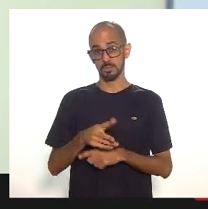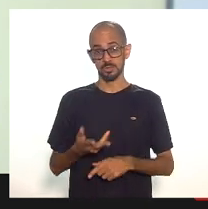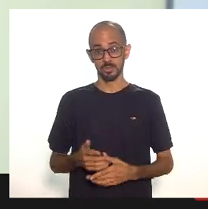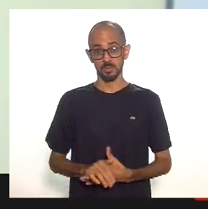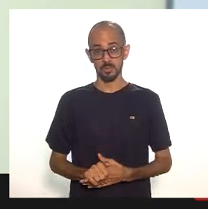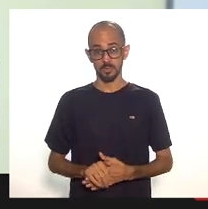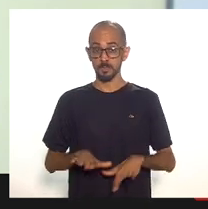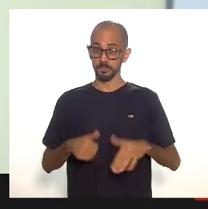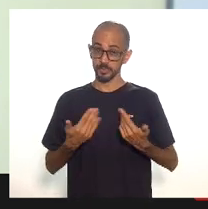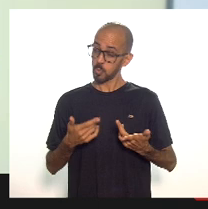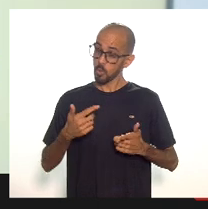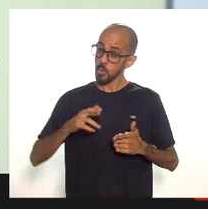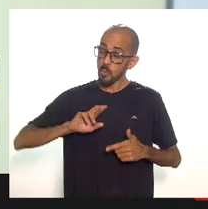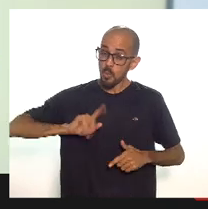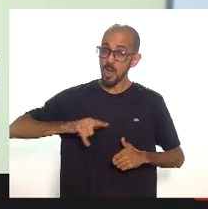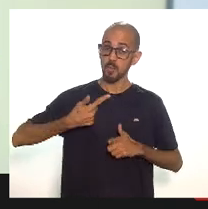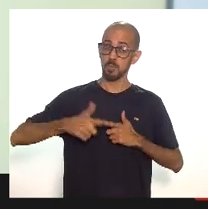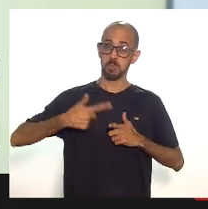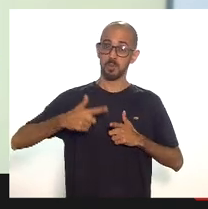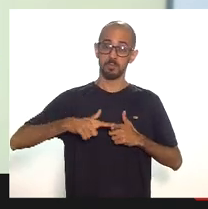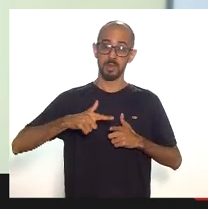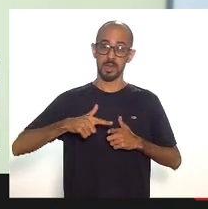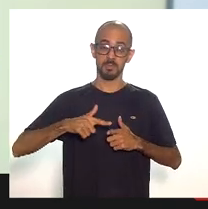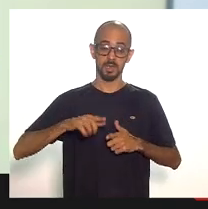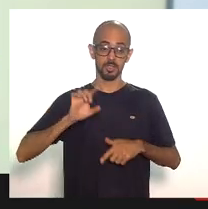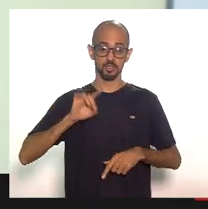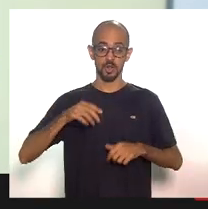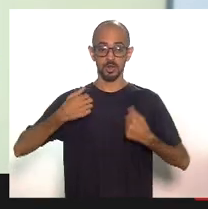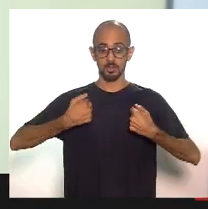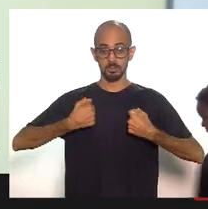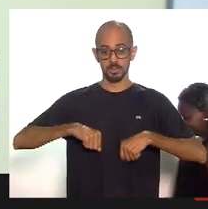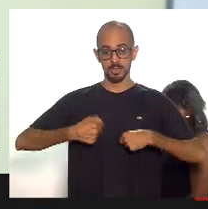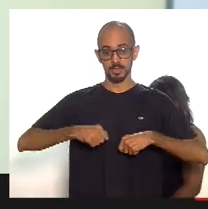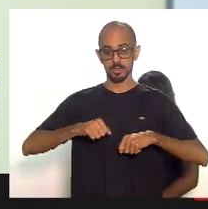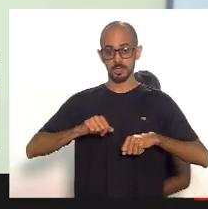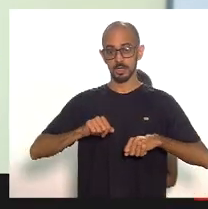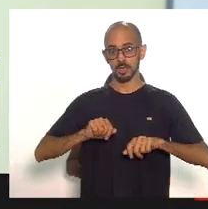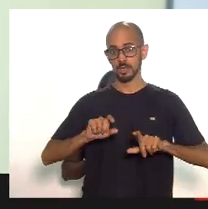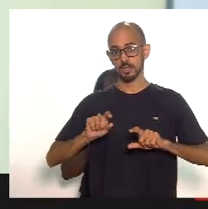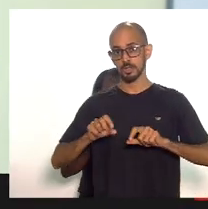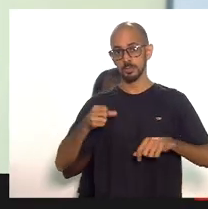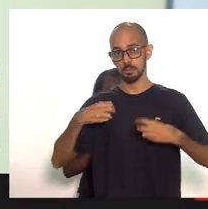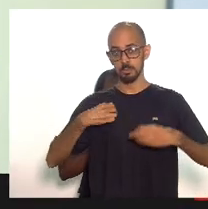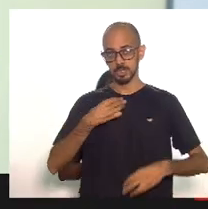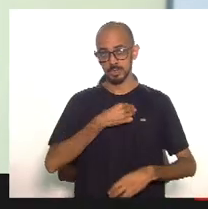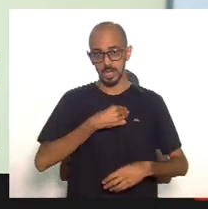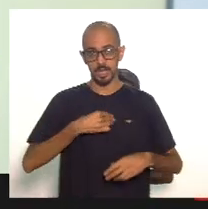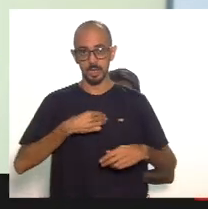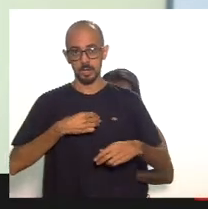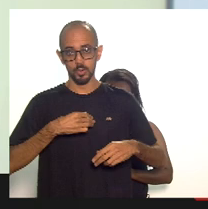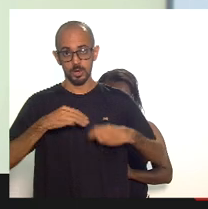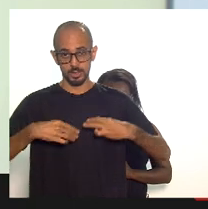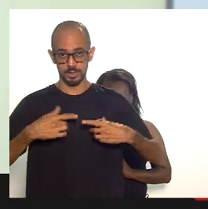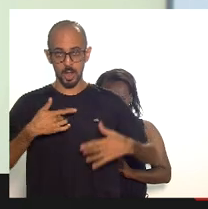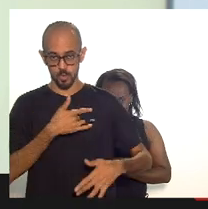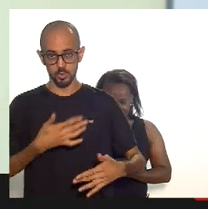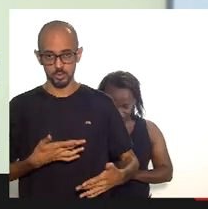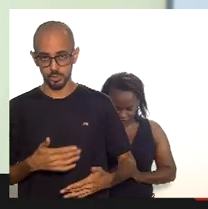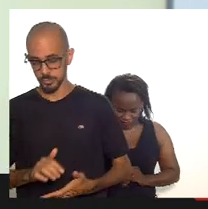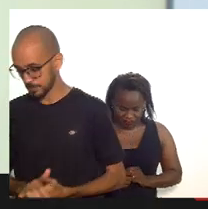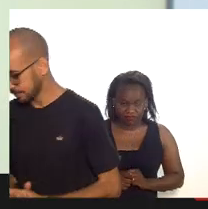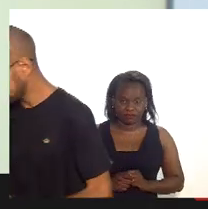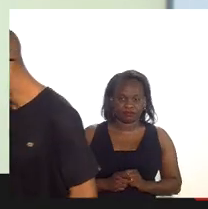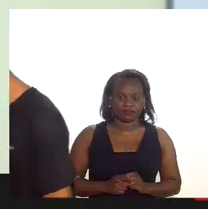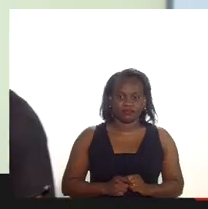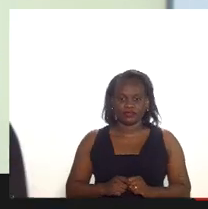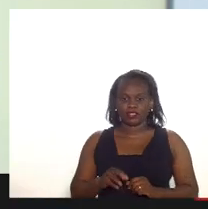é um problema que dependa se o Ministério da Saúde está preocupado ou não.